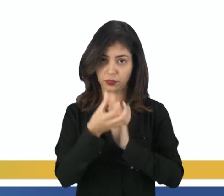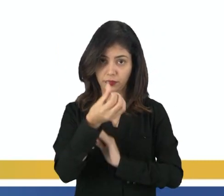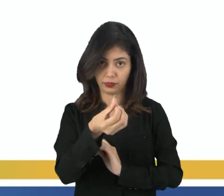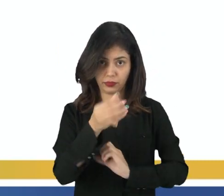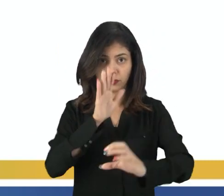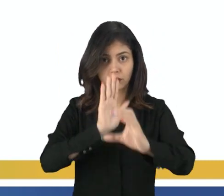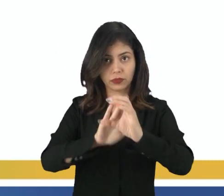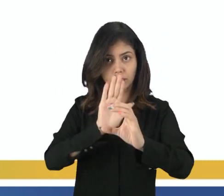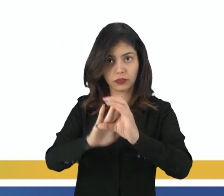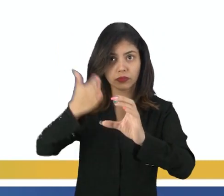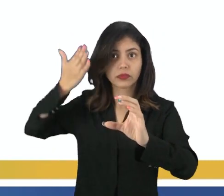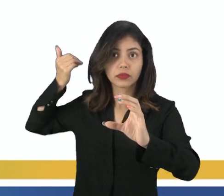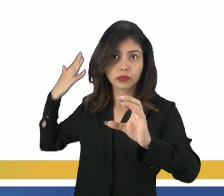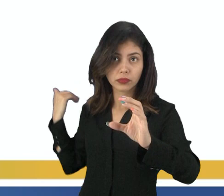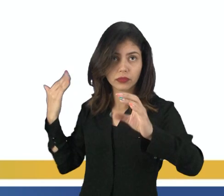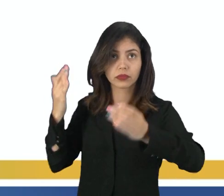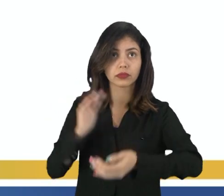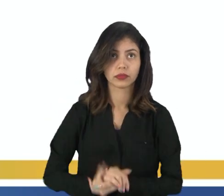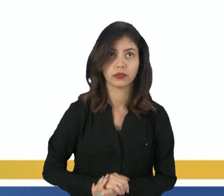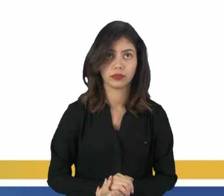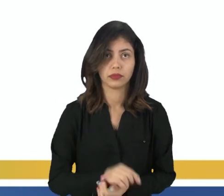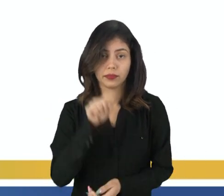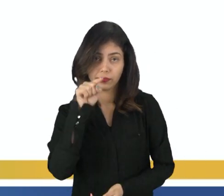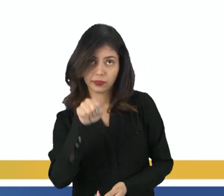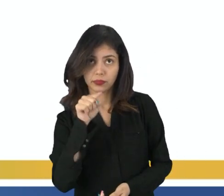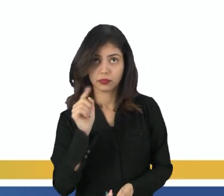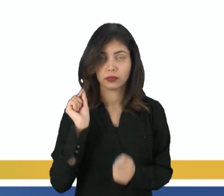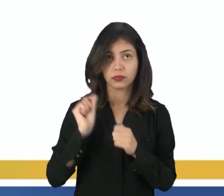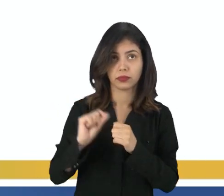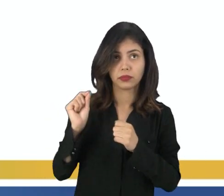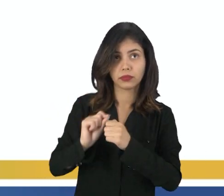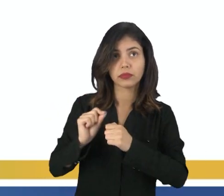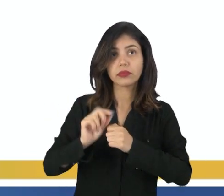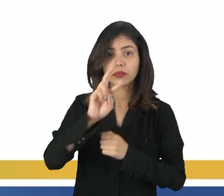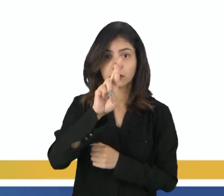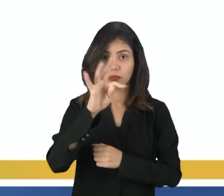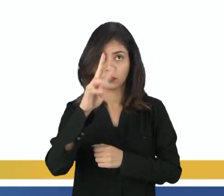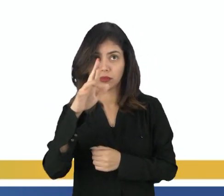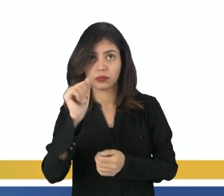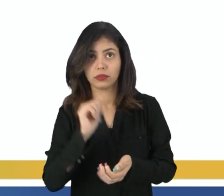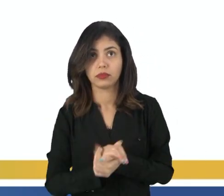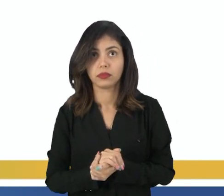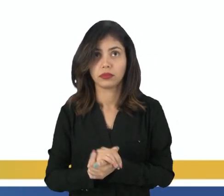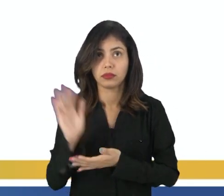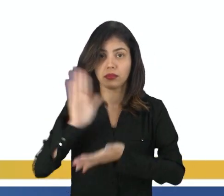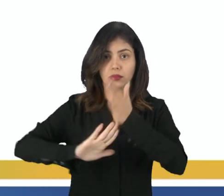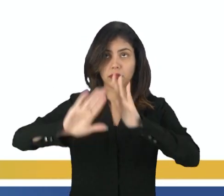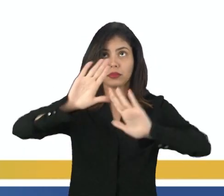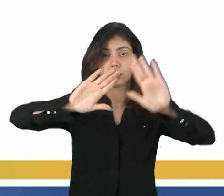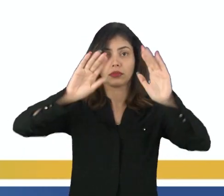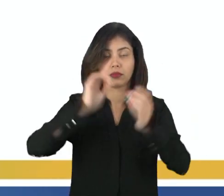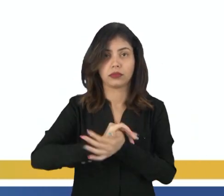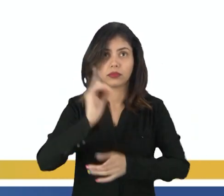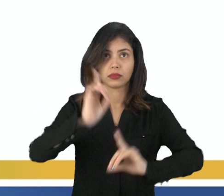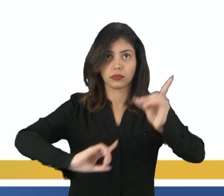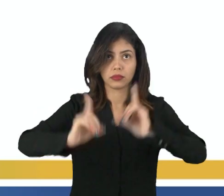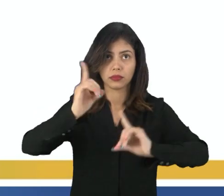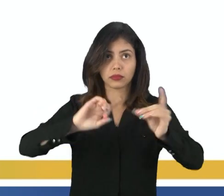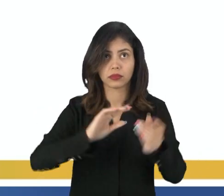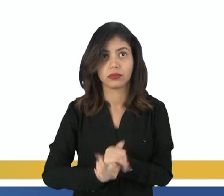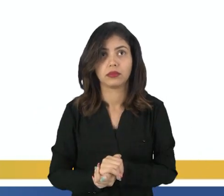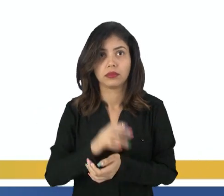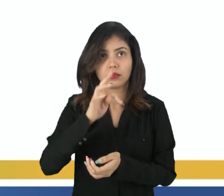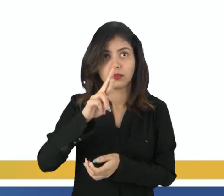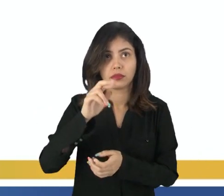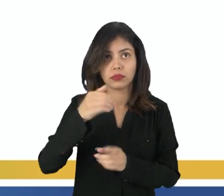VI a.C. Nessa época eram realizados rituais em louvor ao deus mitológico